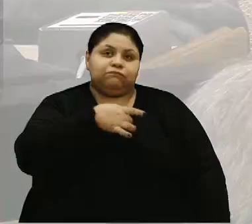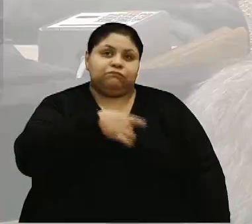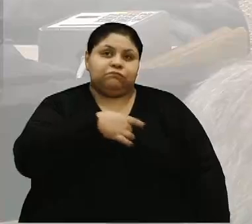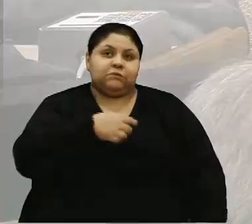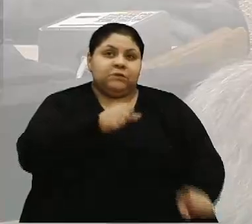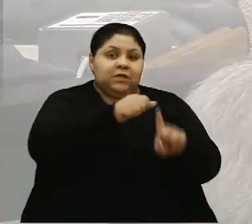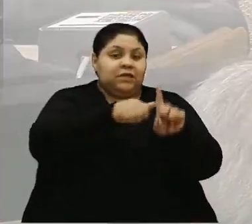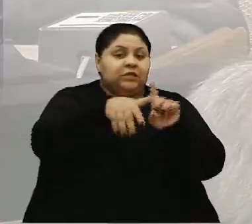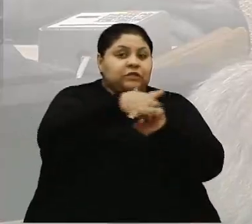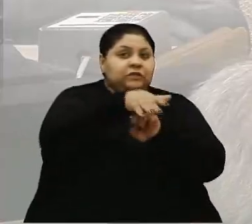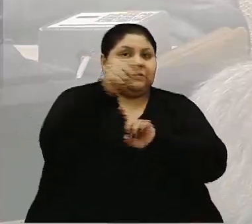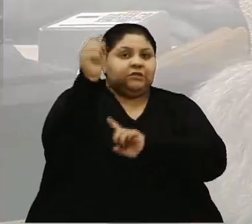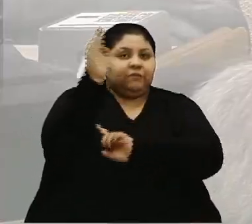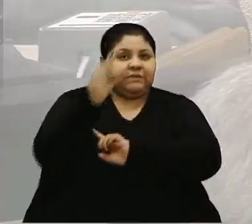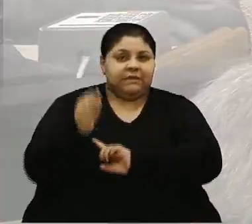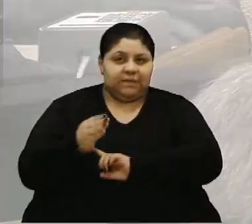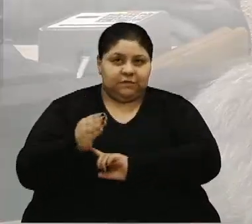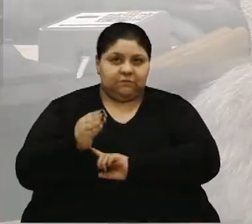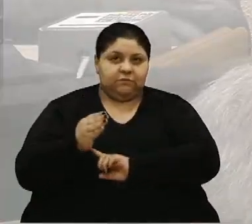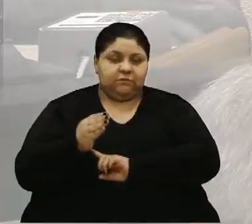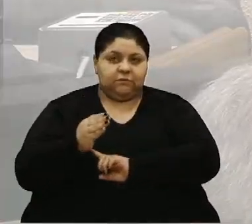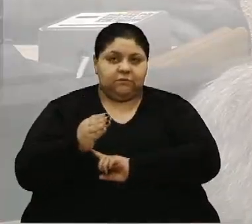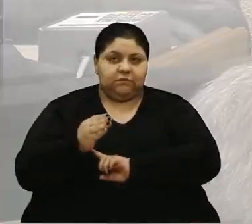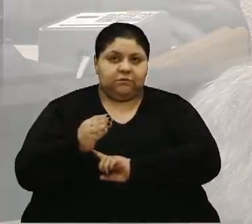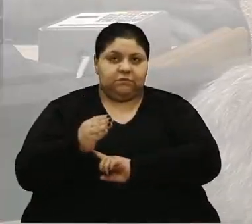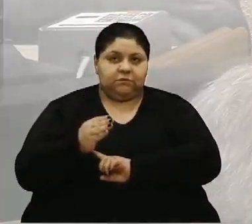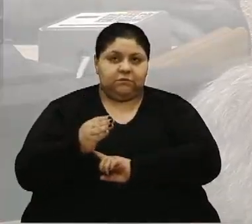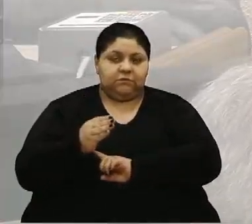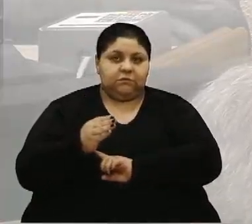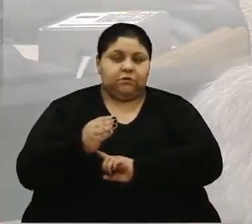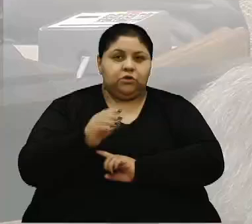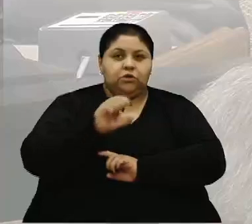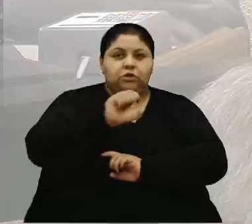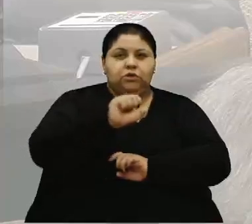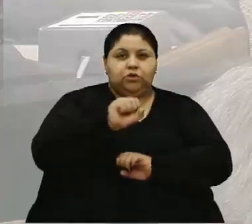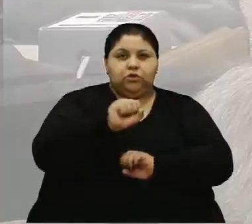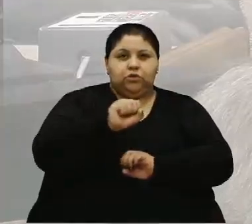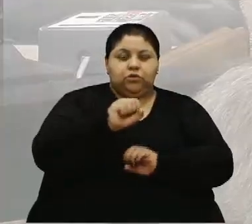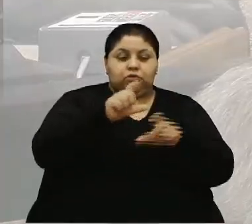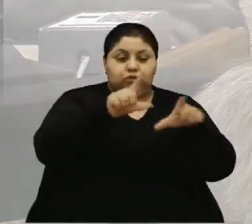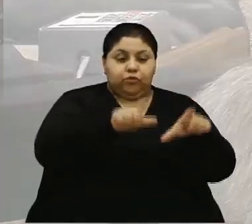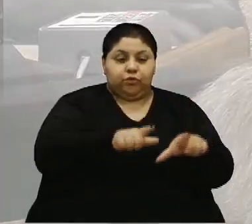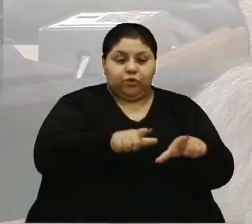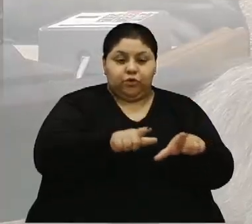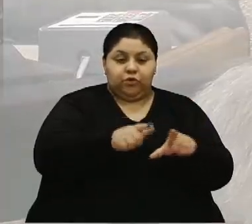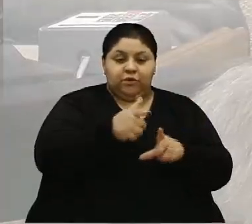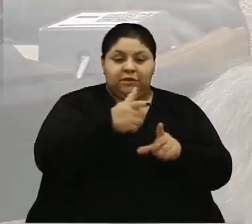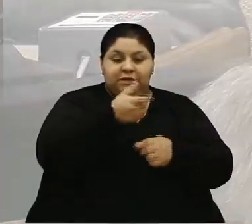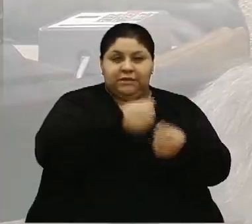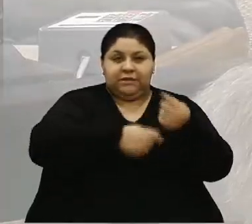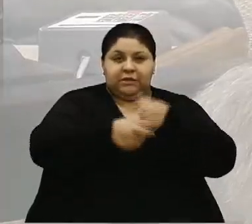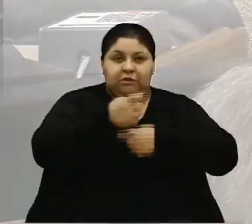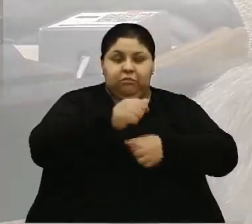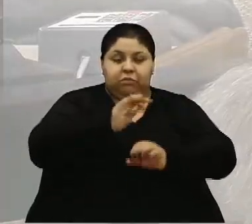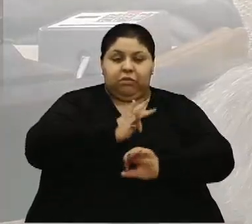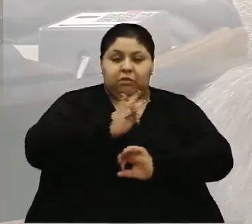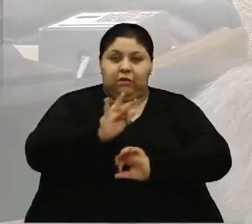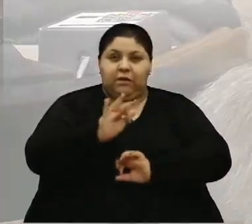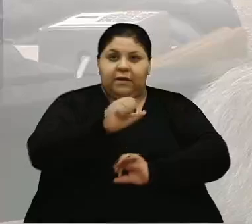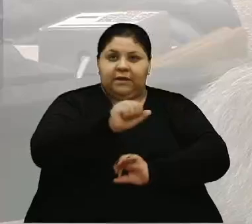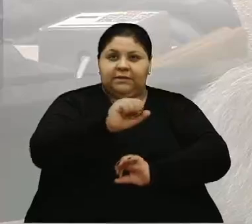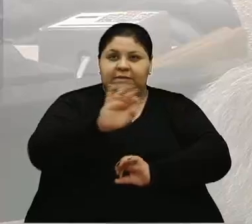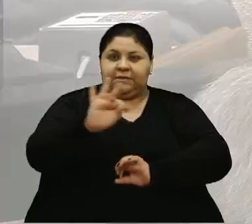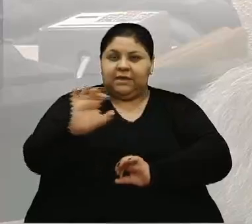sociedade brasileira. Superior Tribunal Federal ontem deliberou então,